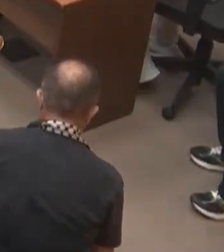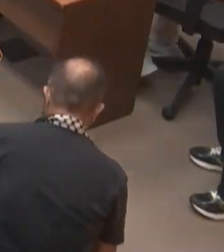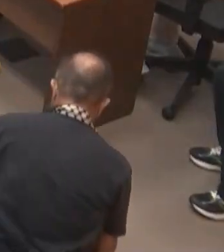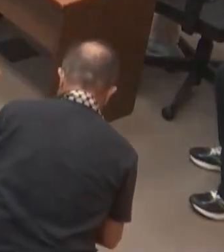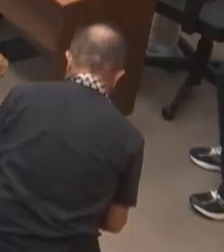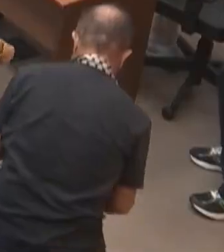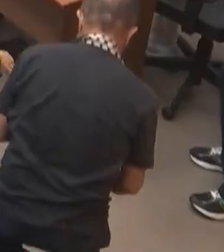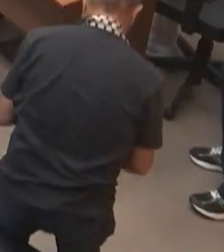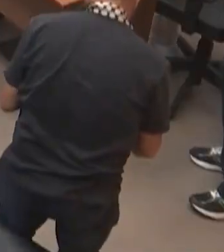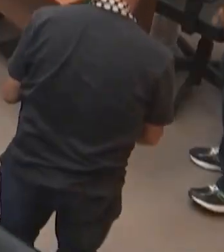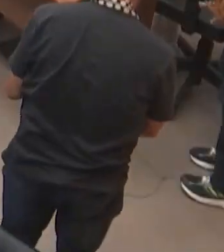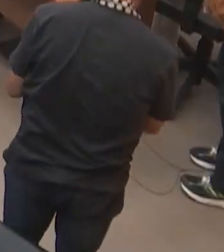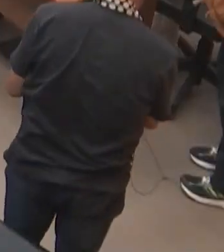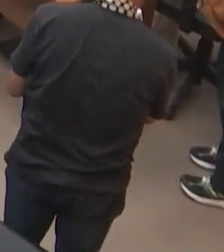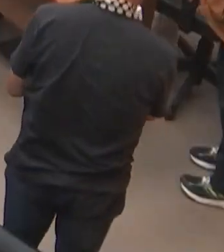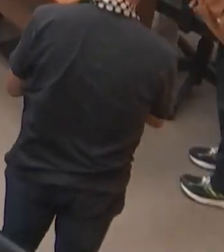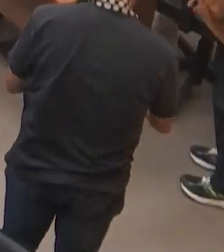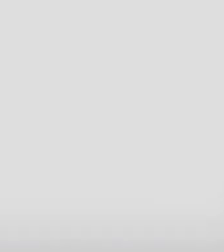Vem aqui tirar rápido.